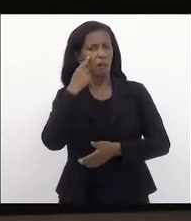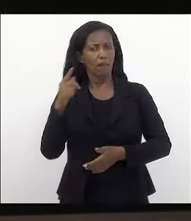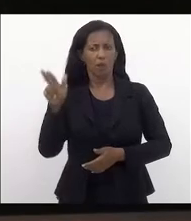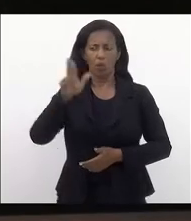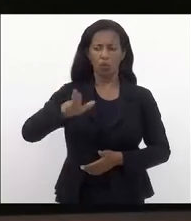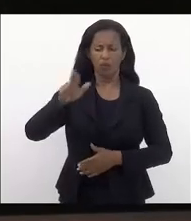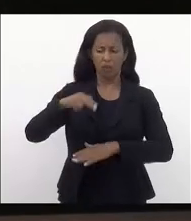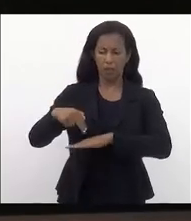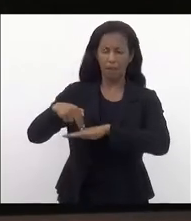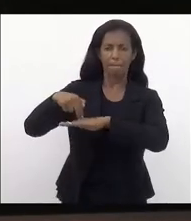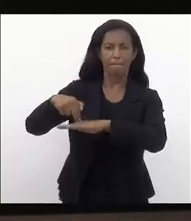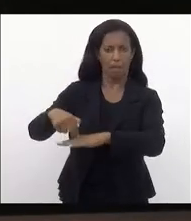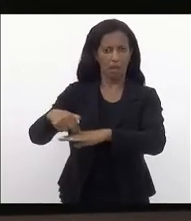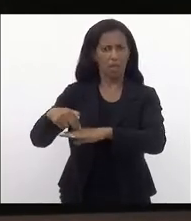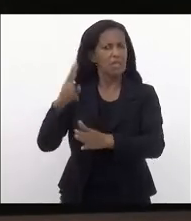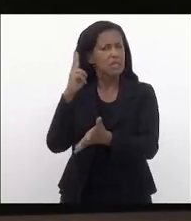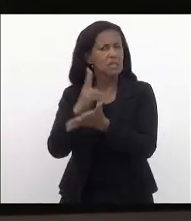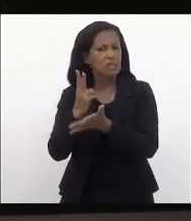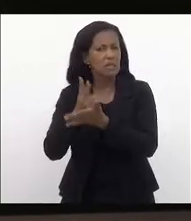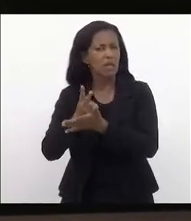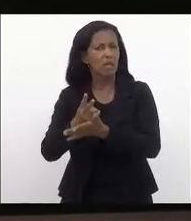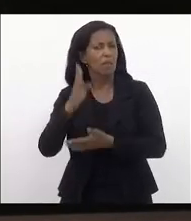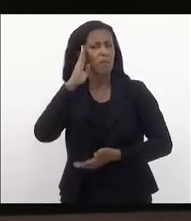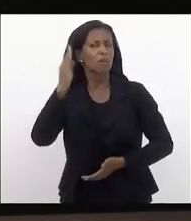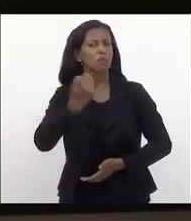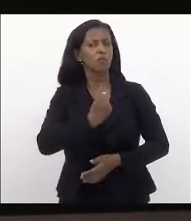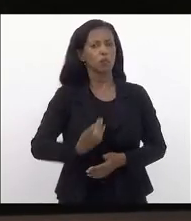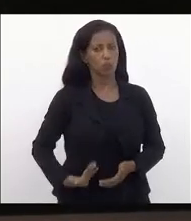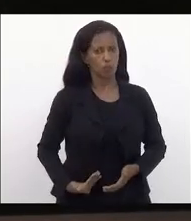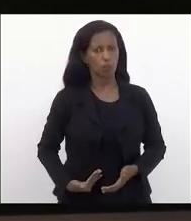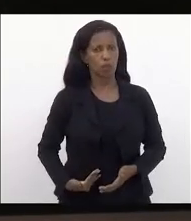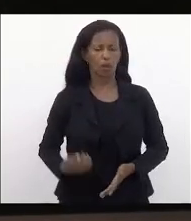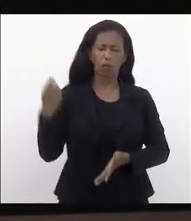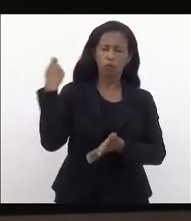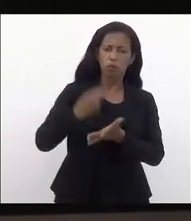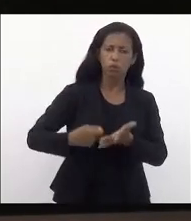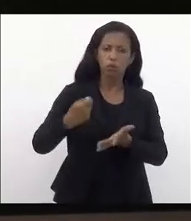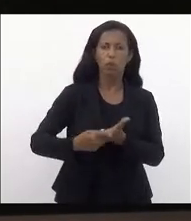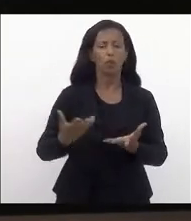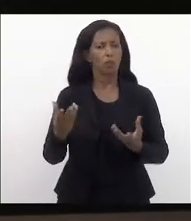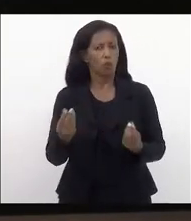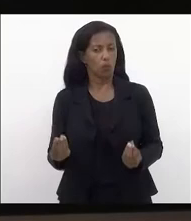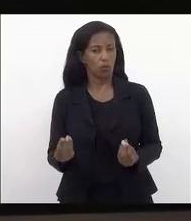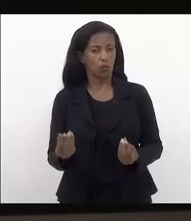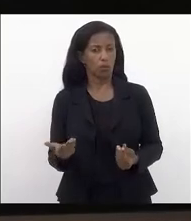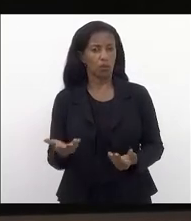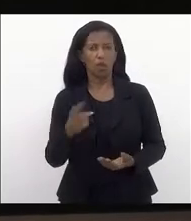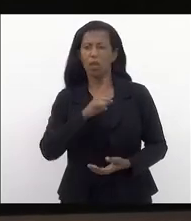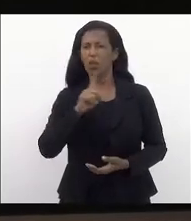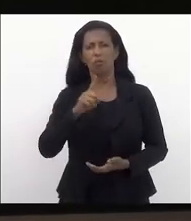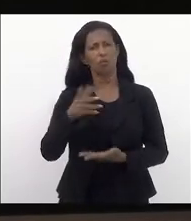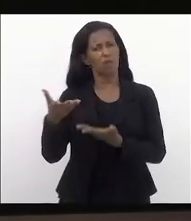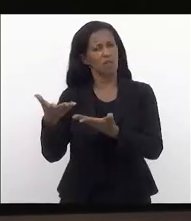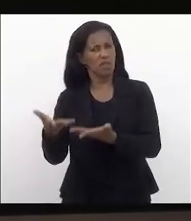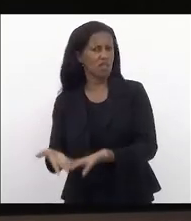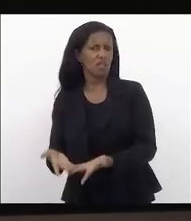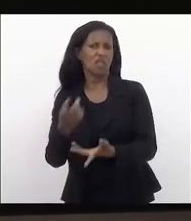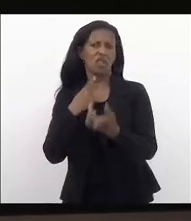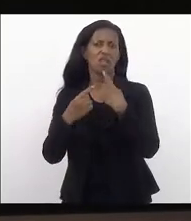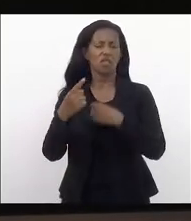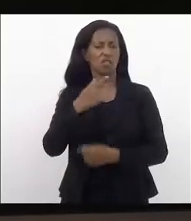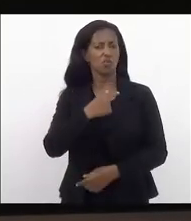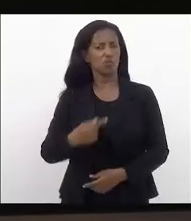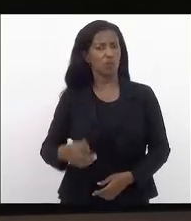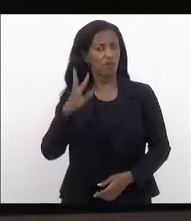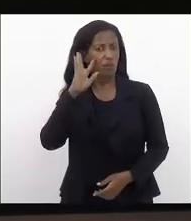principalmente as universidades públicas e lutamos lutamos muito e não vai ser desse jeito que o governador deseja que ele